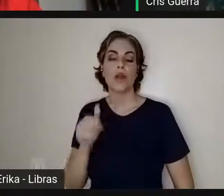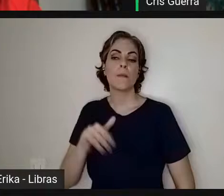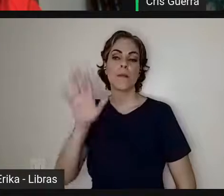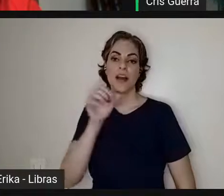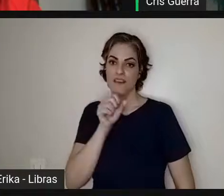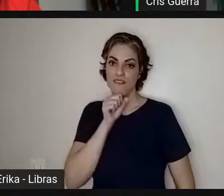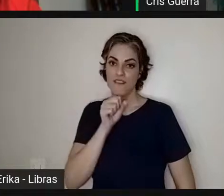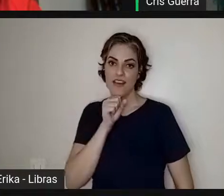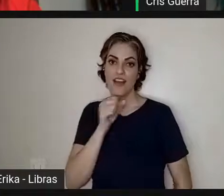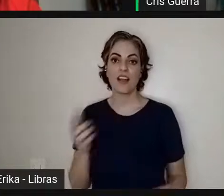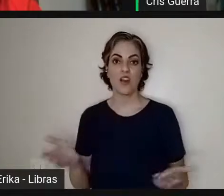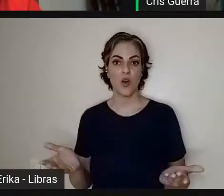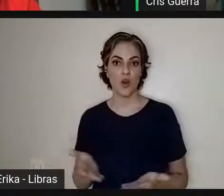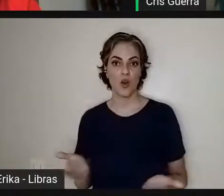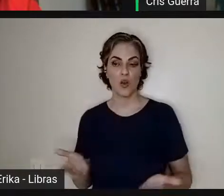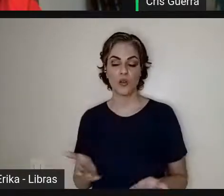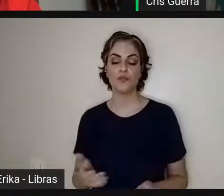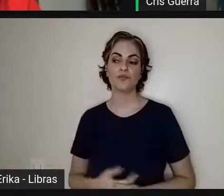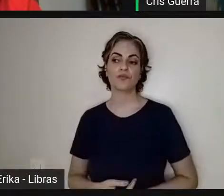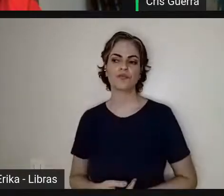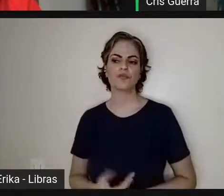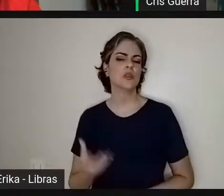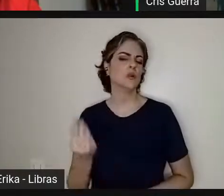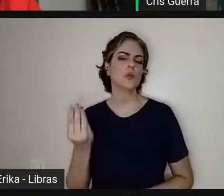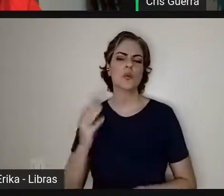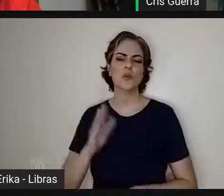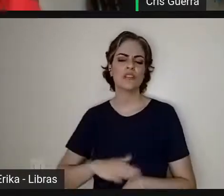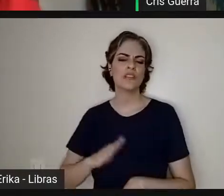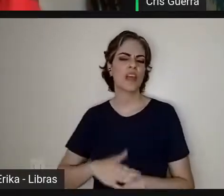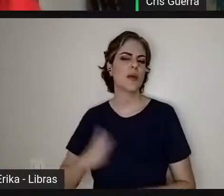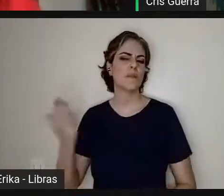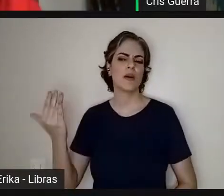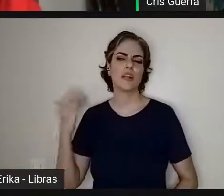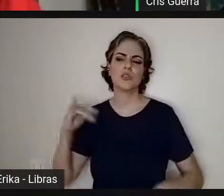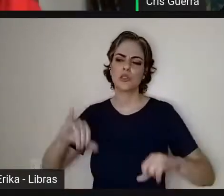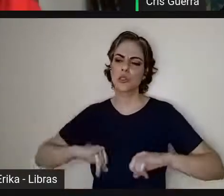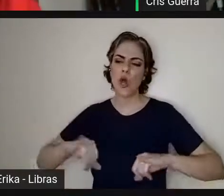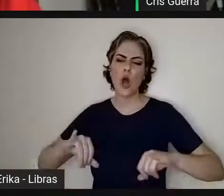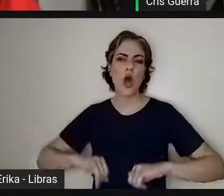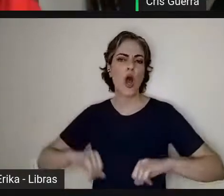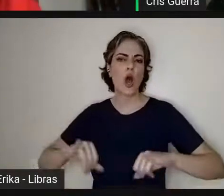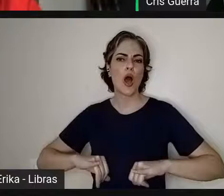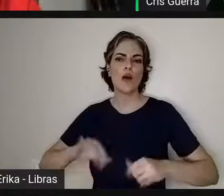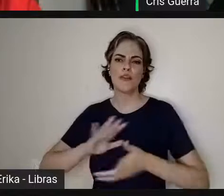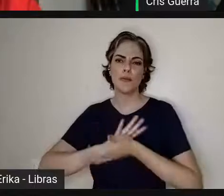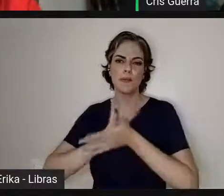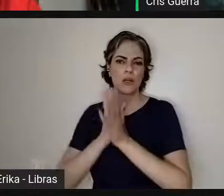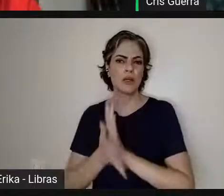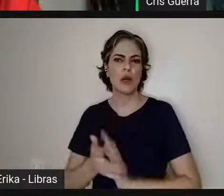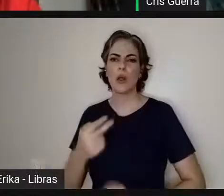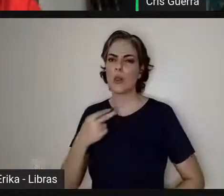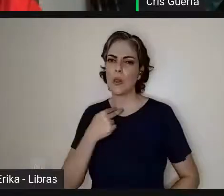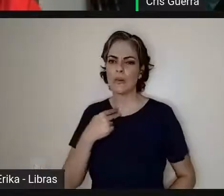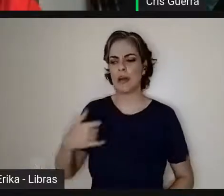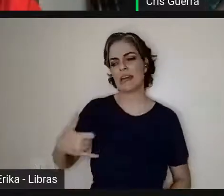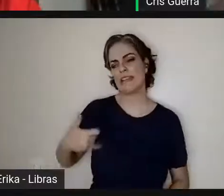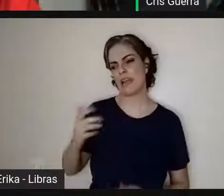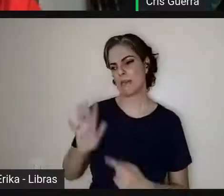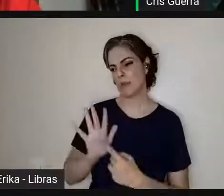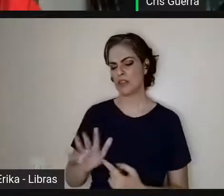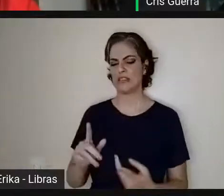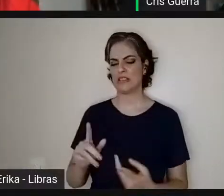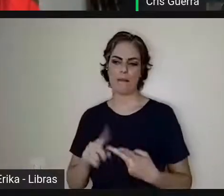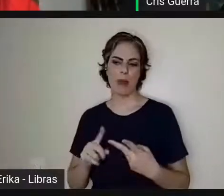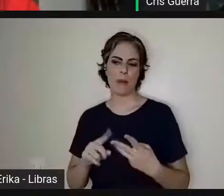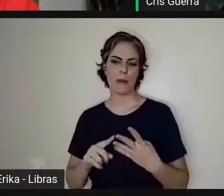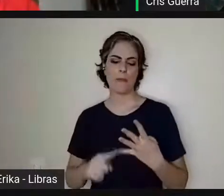dia, que durante muito tempo sofreram essa questão do preconceito, não pode mostrar a idade, é como se a gente o tempo todo estivesse